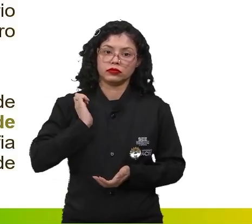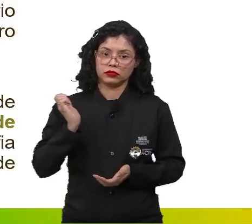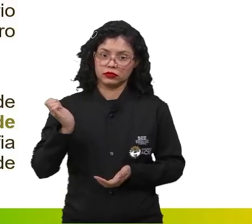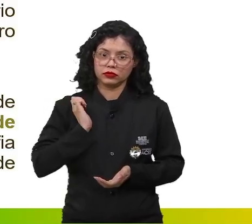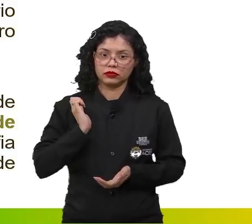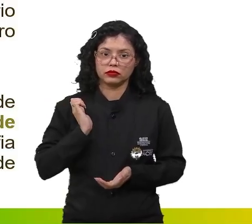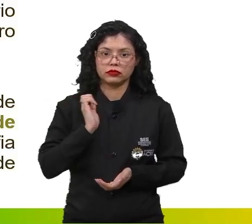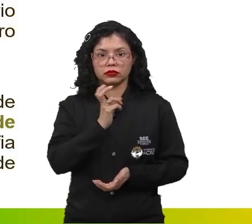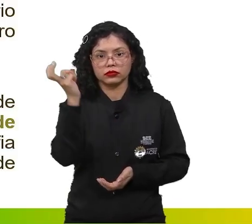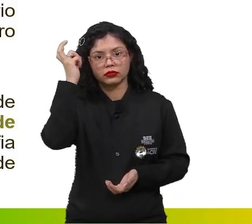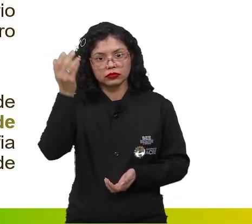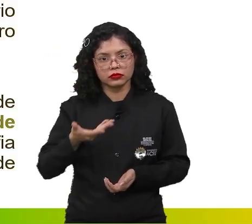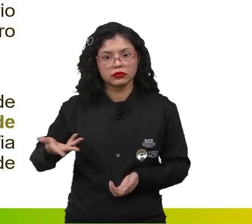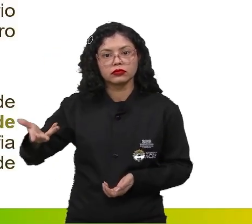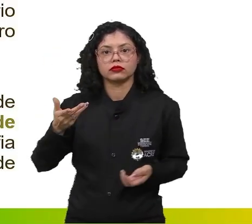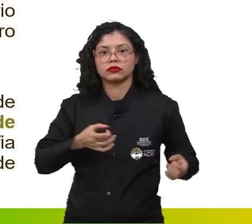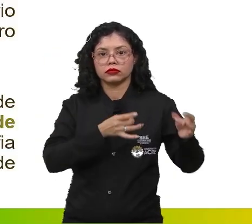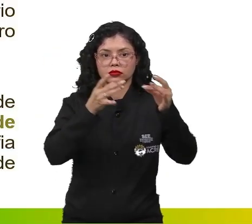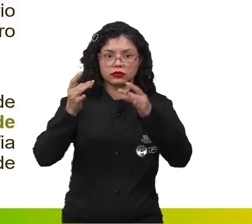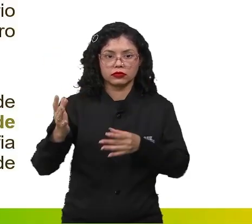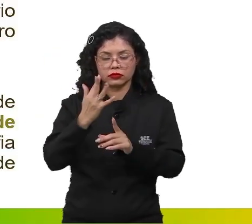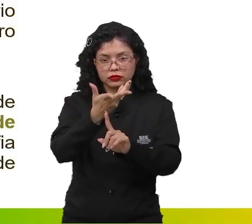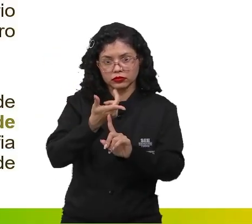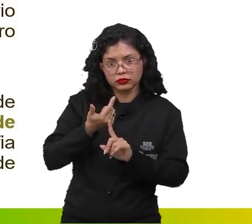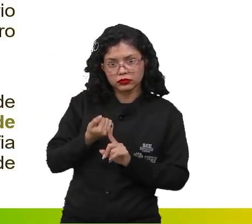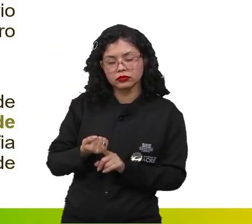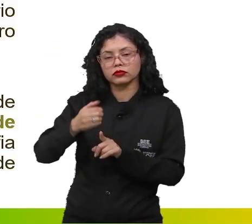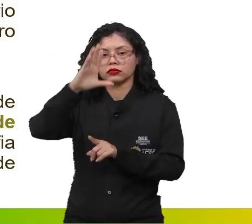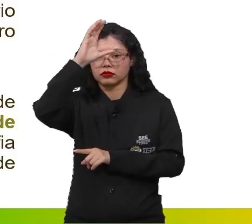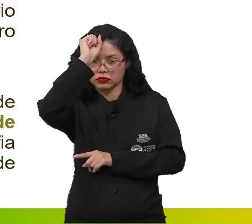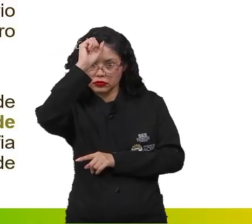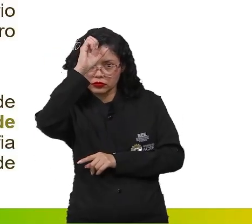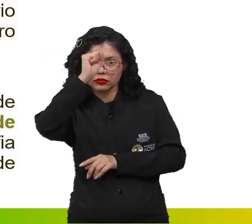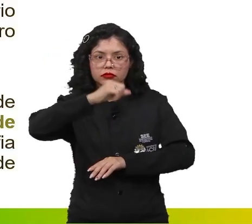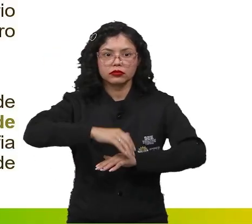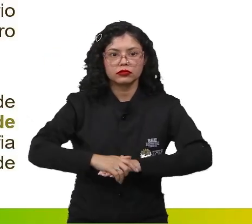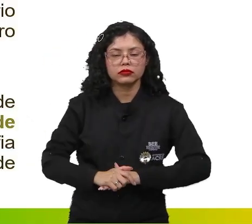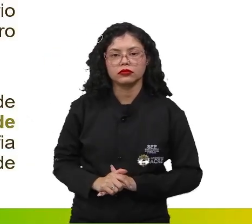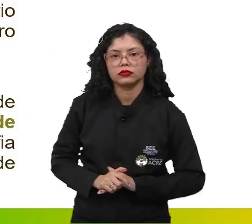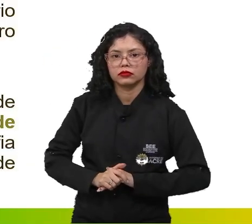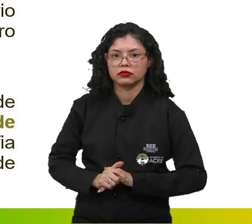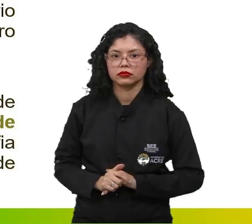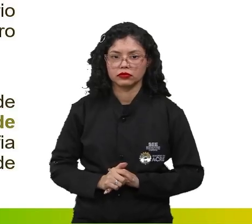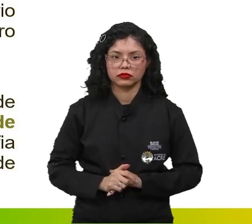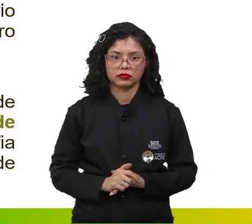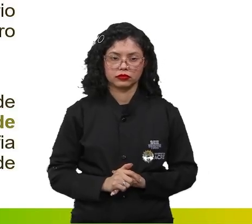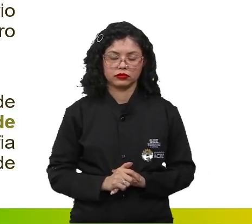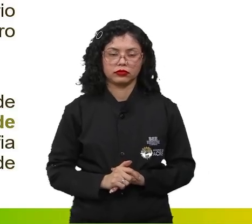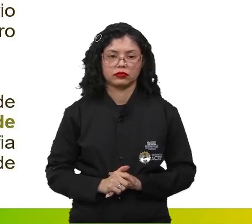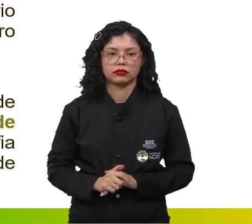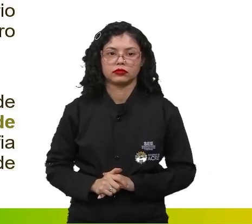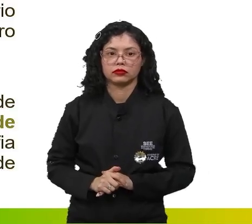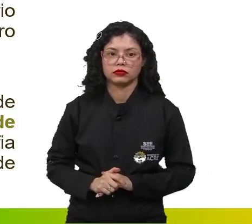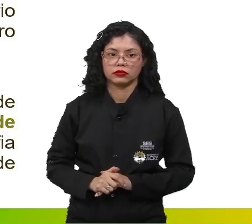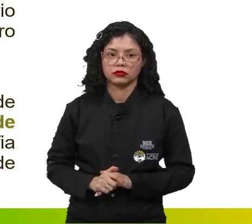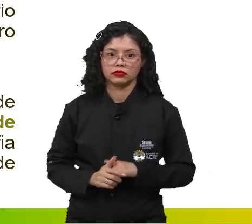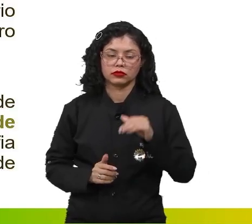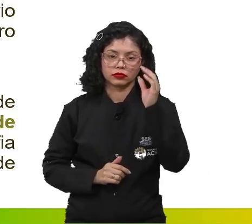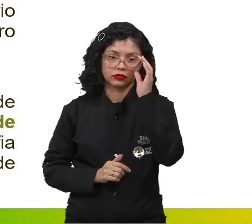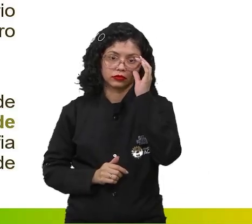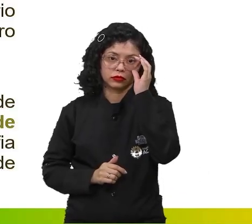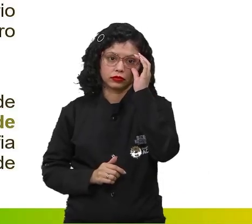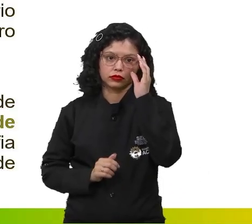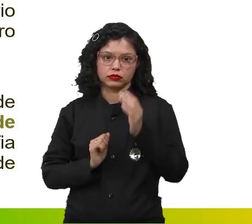sofisticados, uma rica cultura baseada principalmente em comércio, arte e